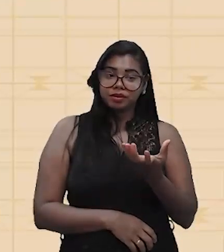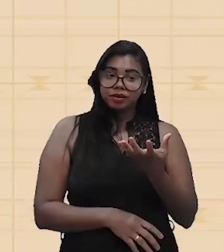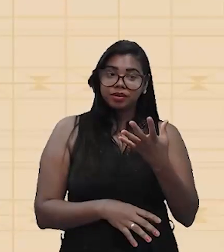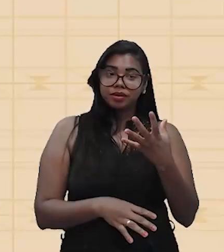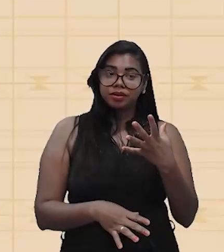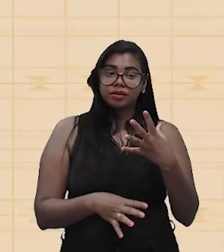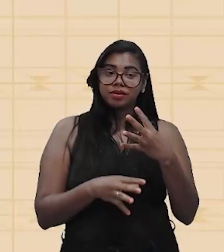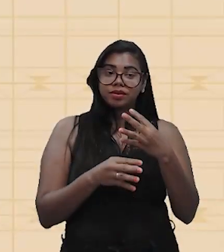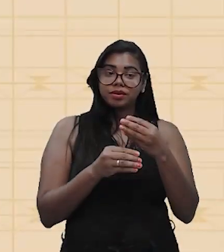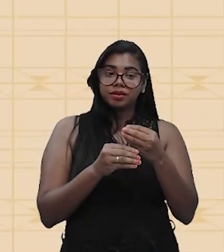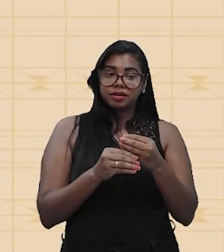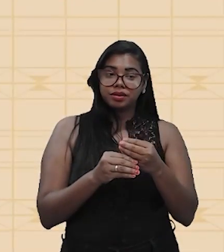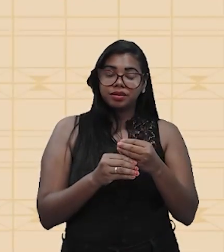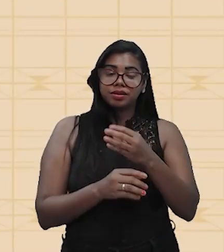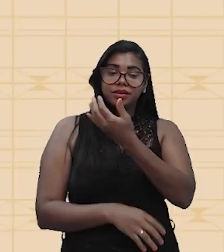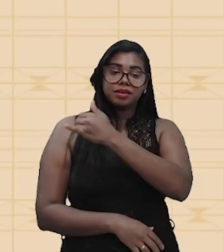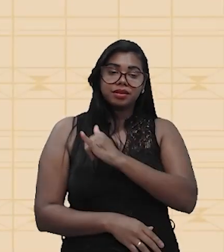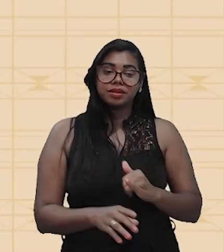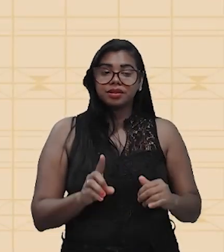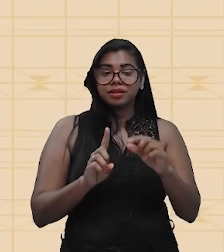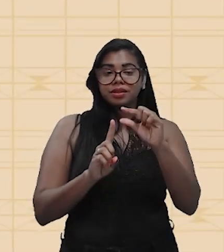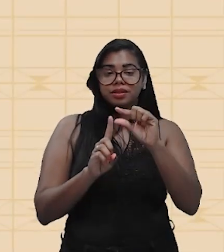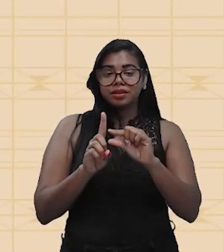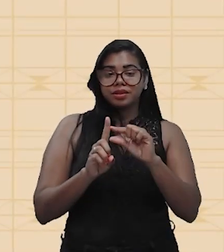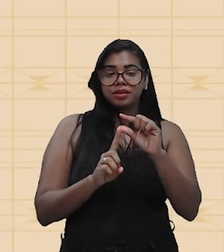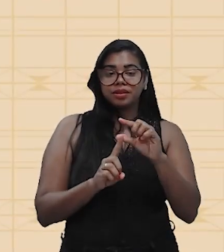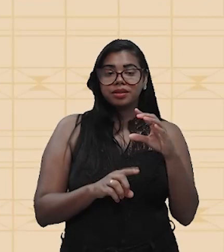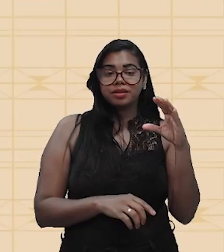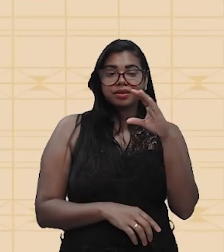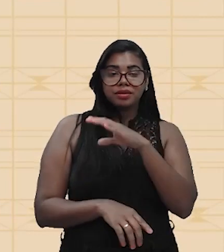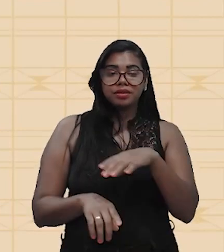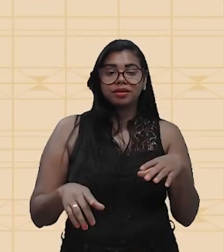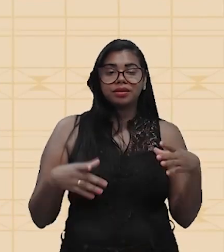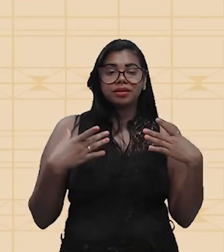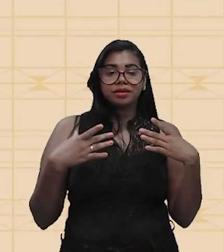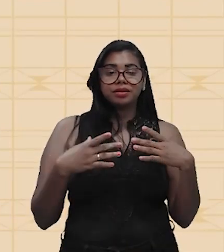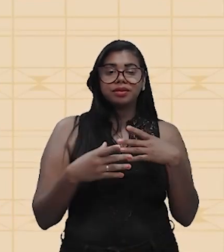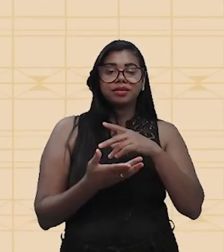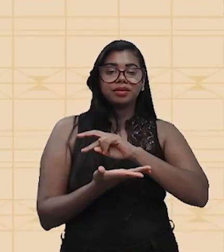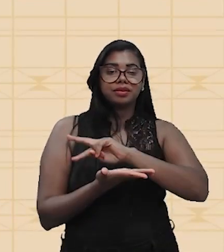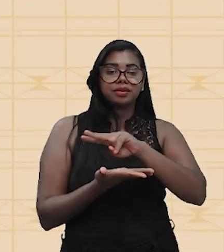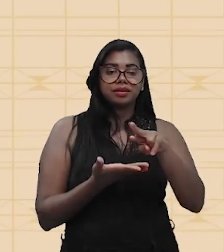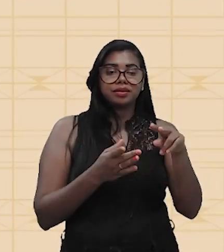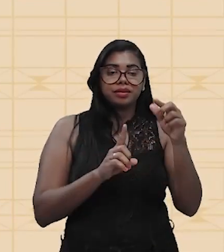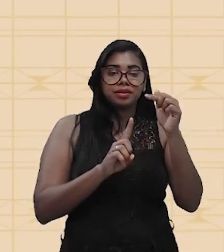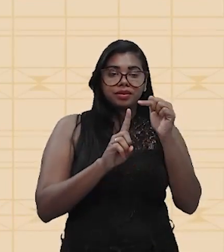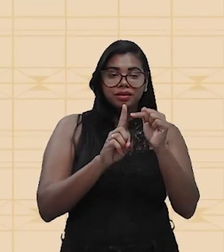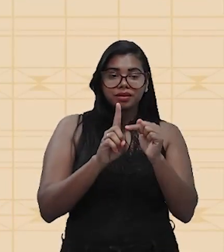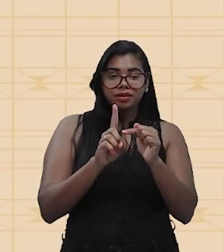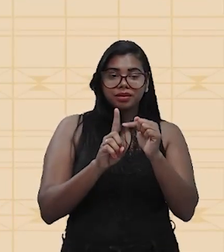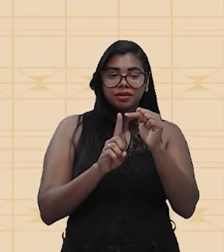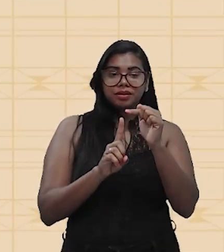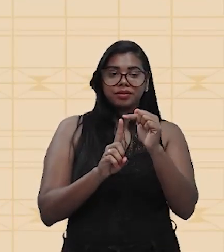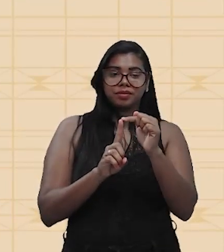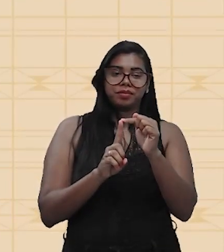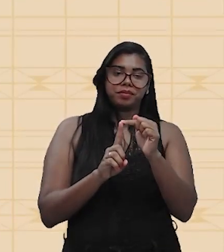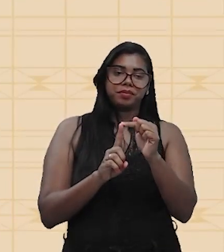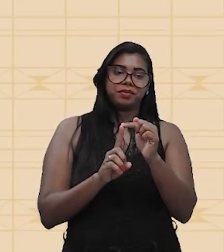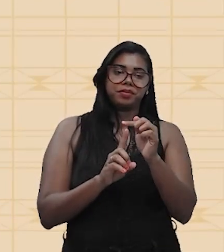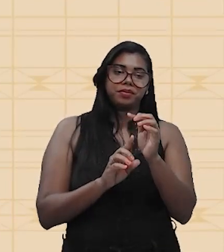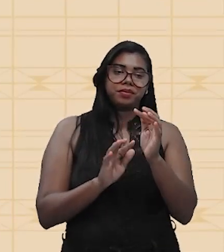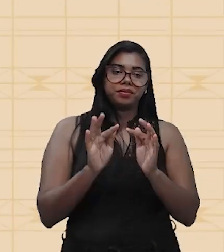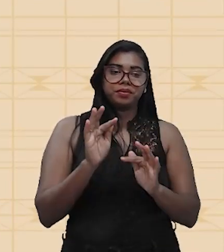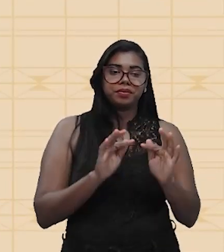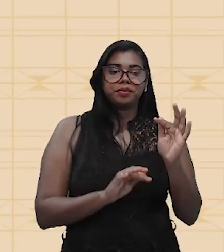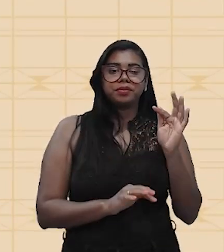a energia térmica, que é aquele do calor, que é a variação da temperatura sem mudança de estado físico. Lembre-se que isso